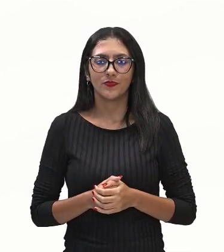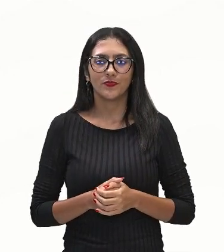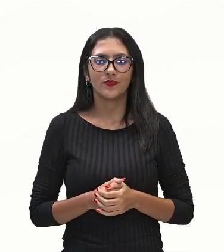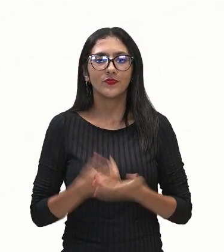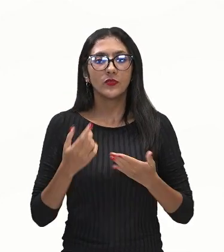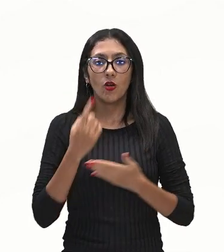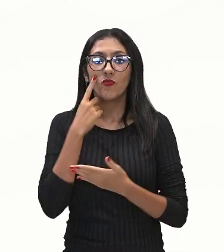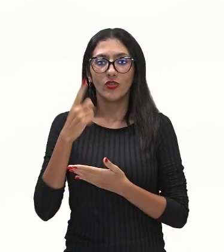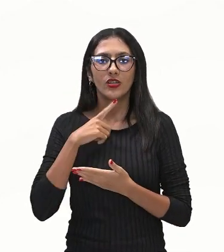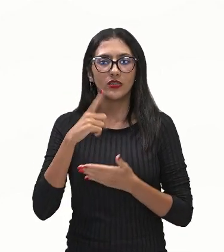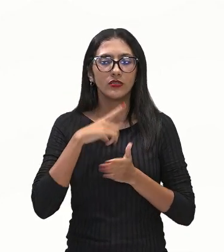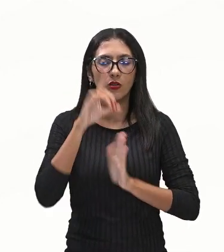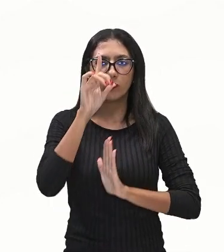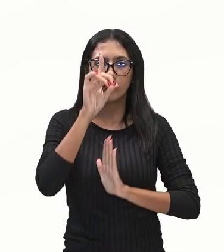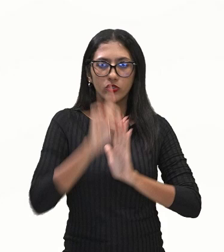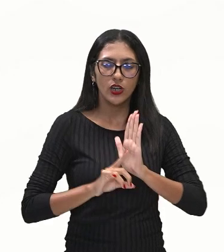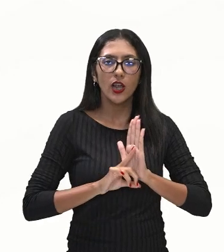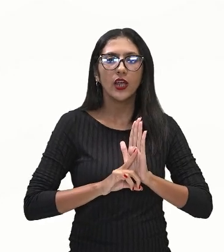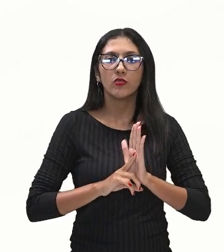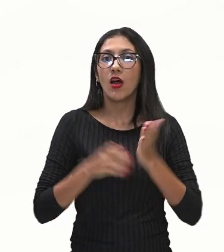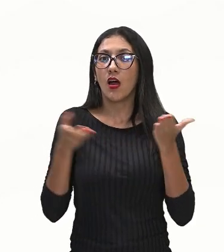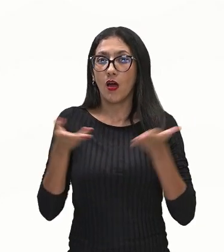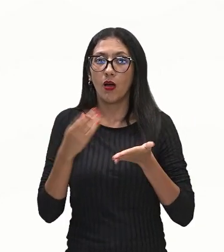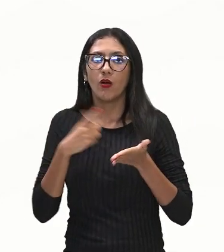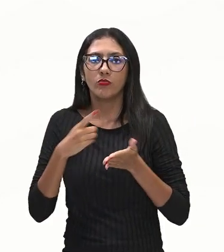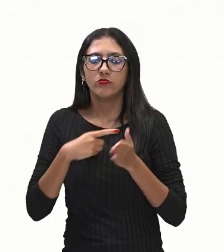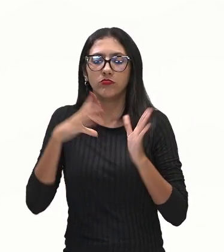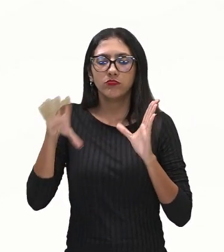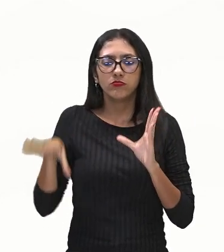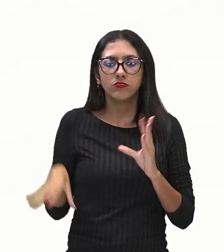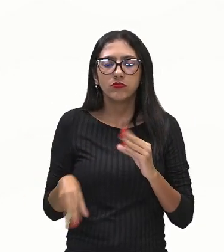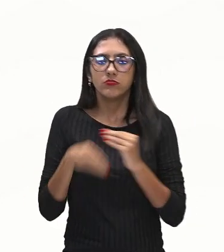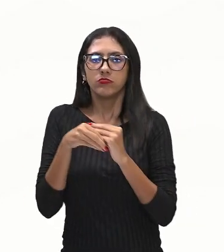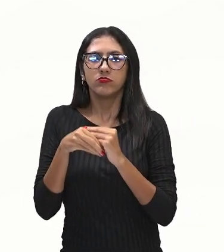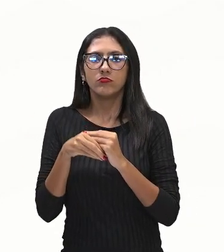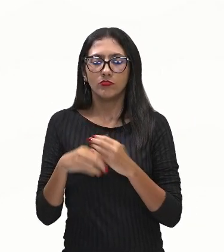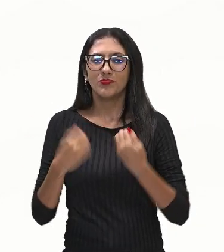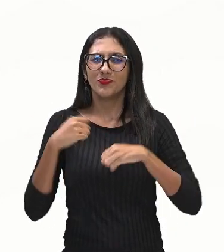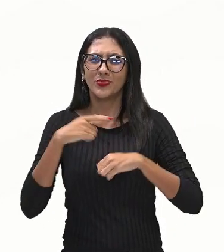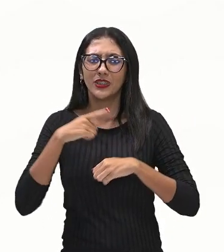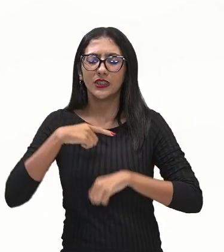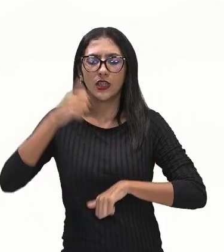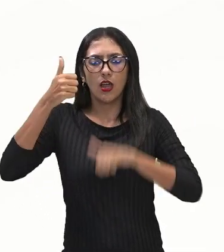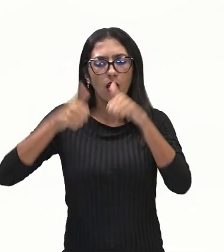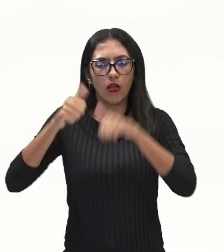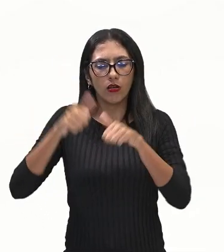questão do direito aí, agora eu vou dizer que esse direito aí precisa ser analisado